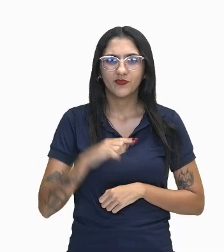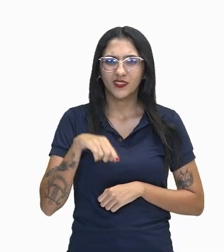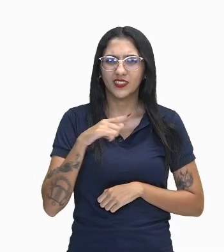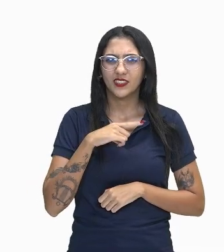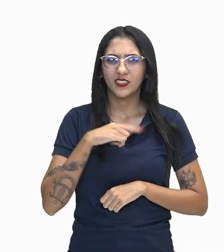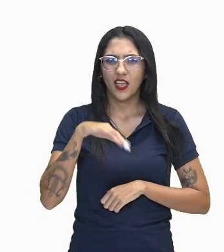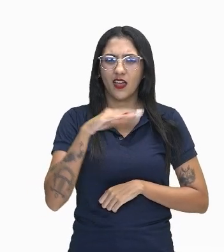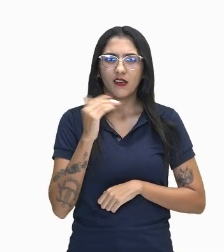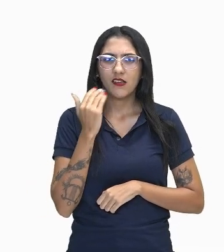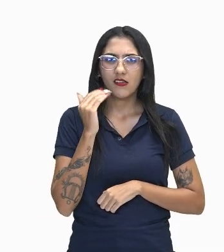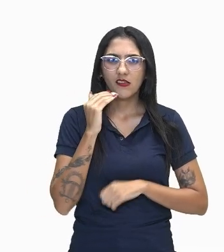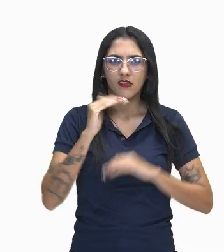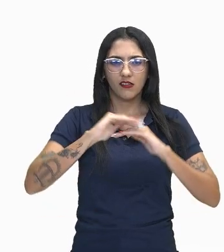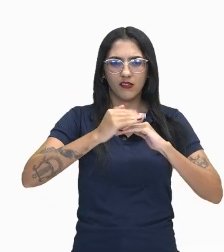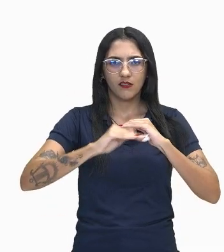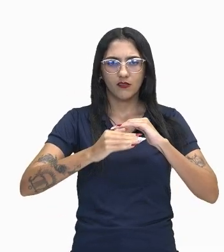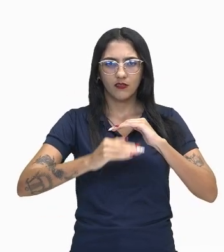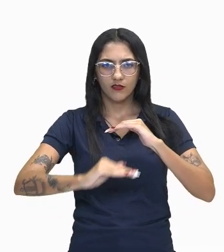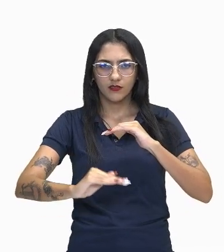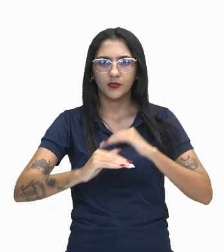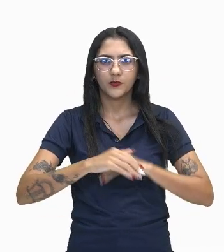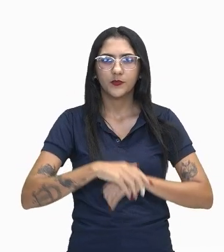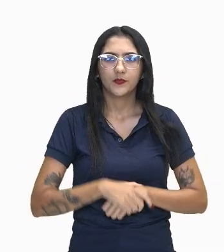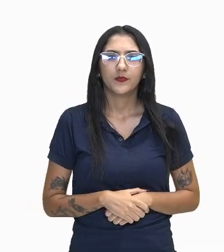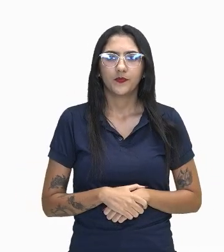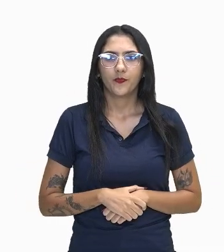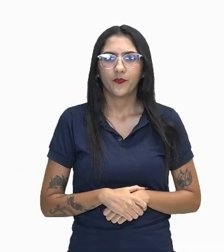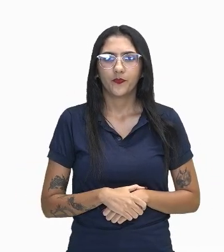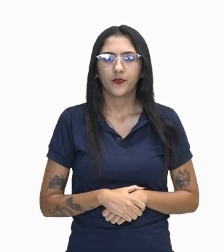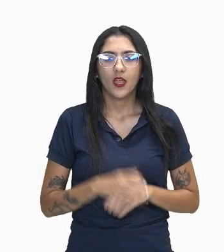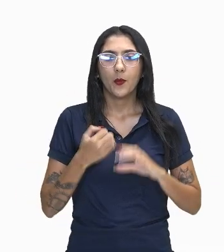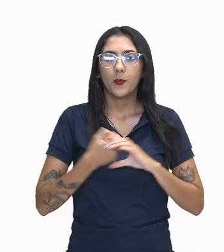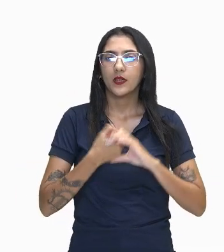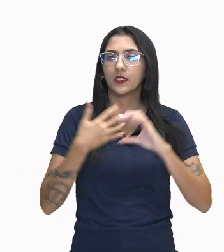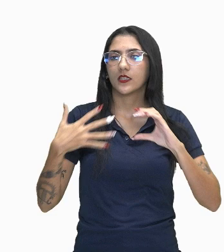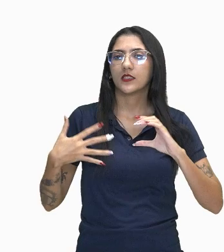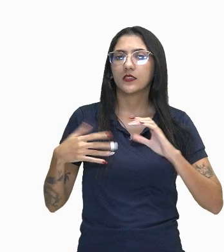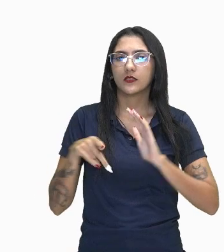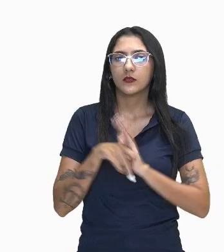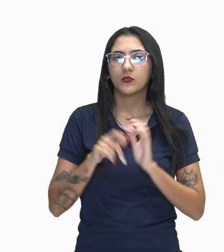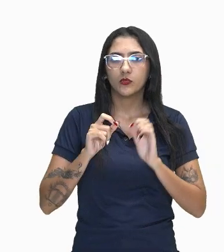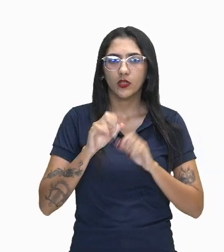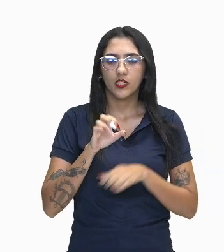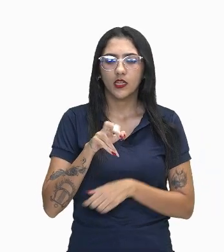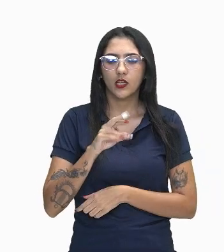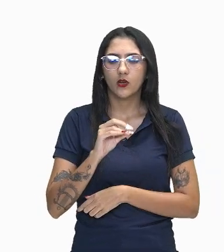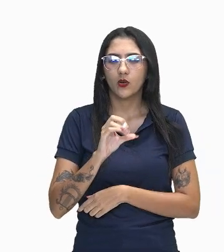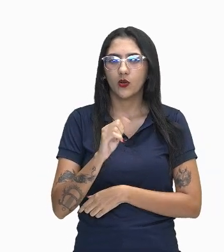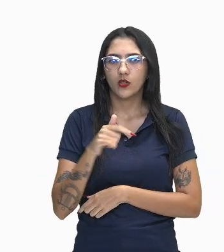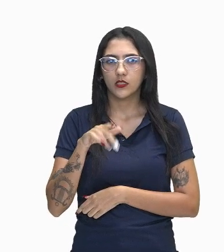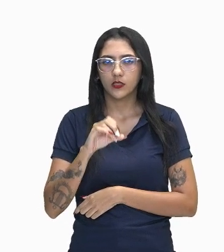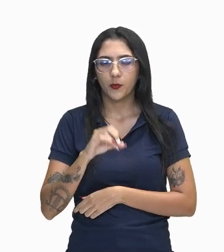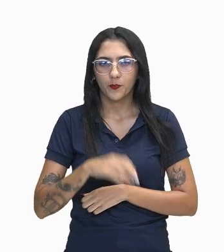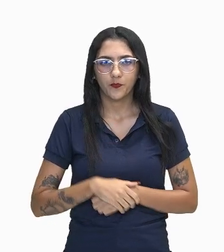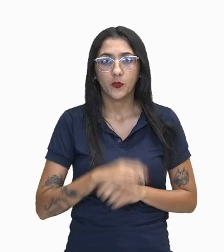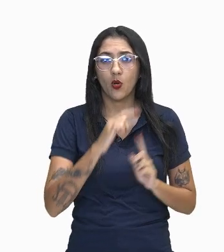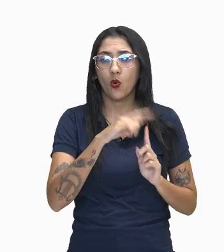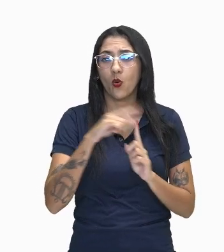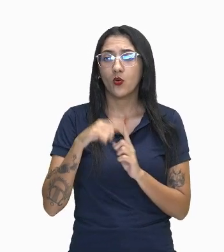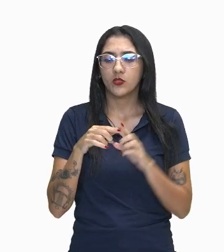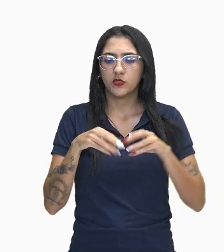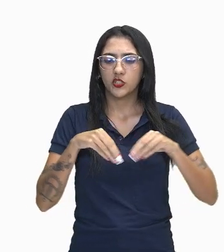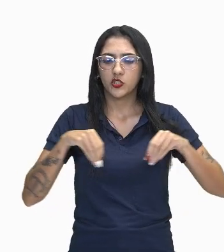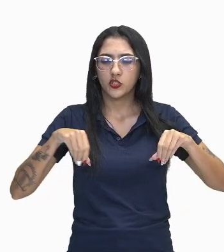sertanejas aí do São Francisco, tá? Resultado aí de uma intensa erosão. E já o solo, gente, apresenta